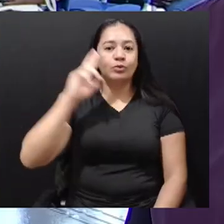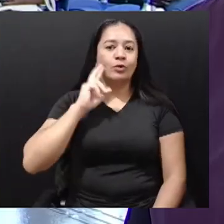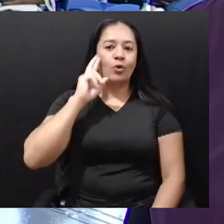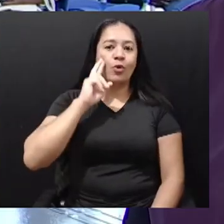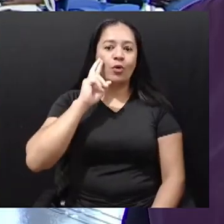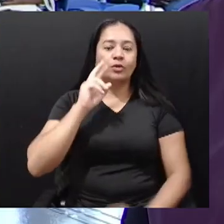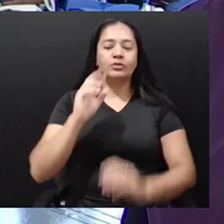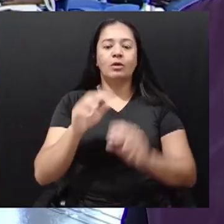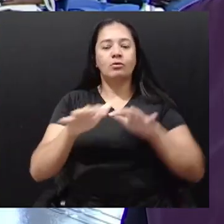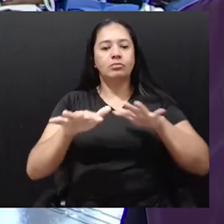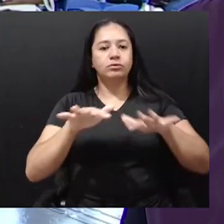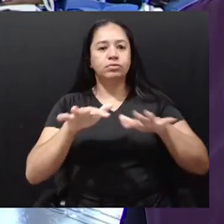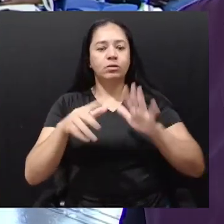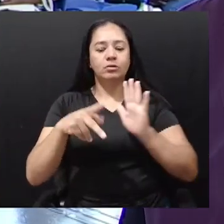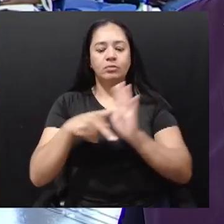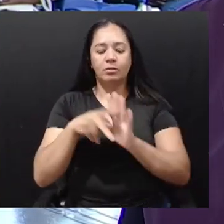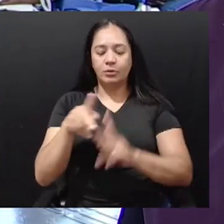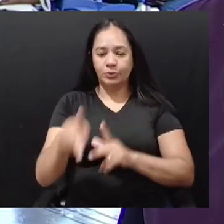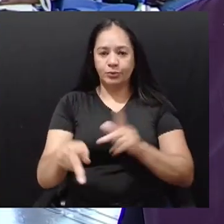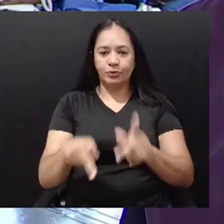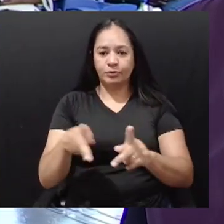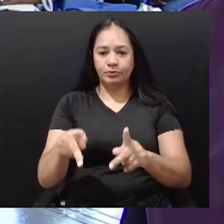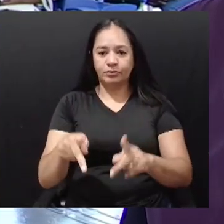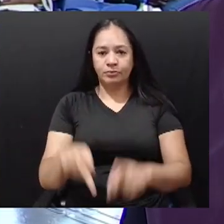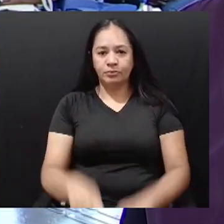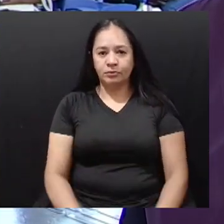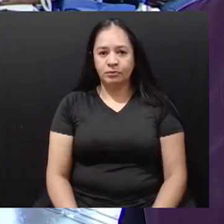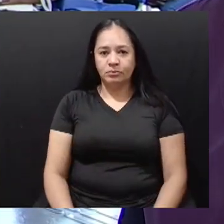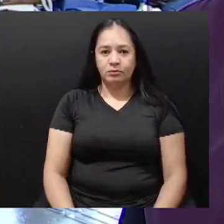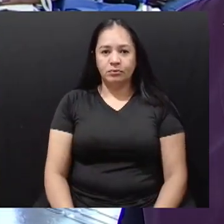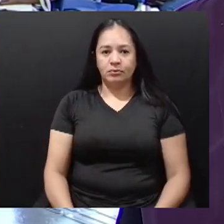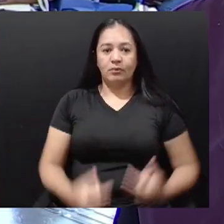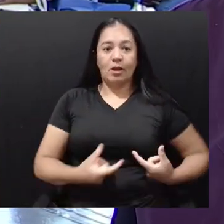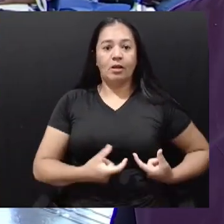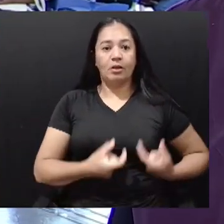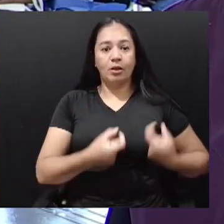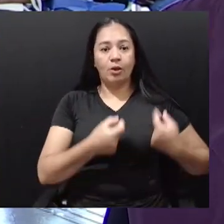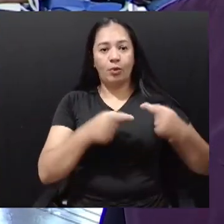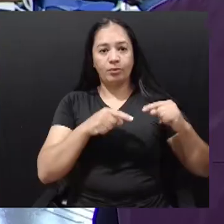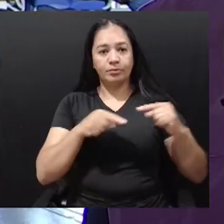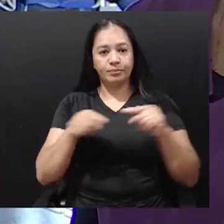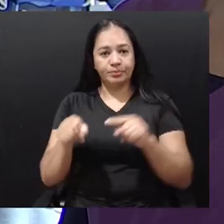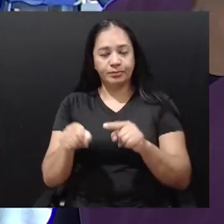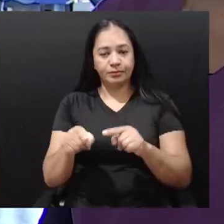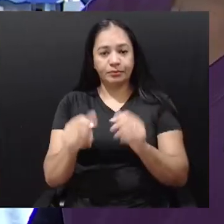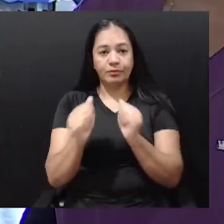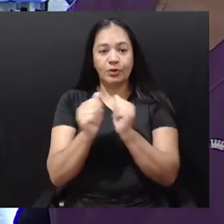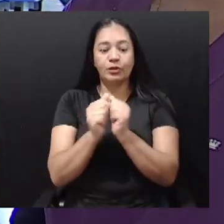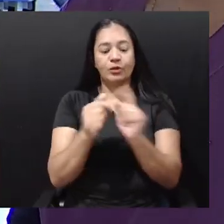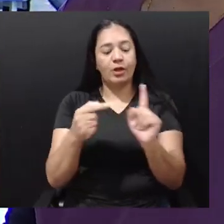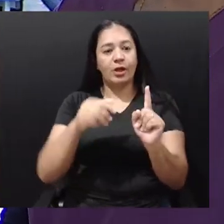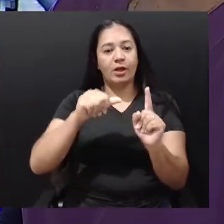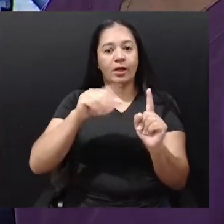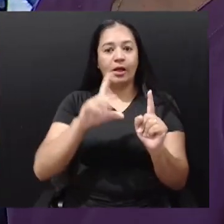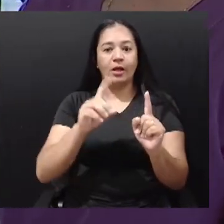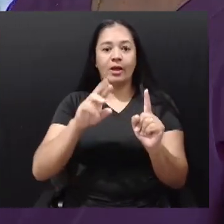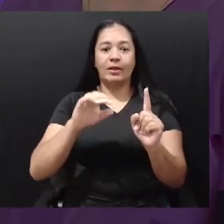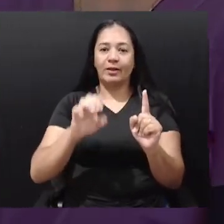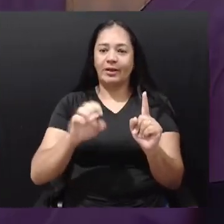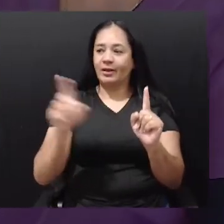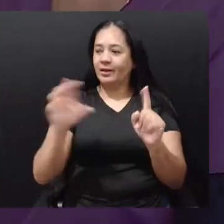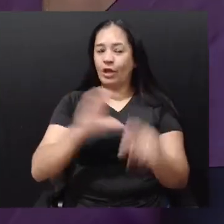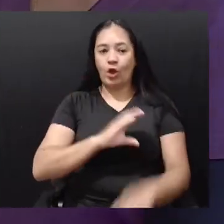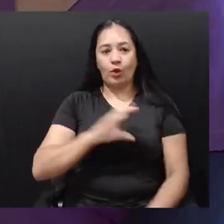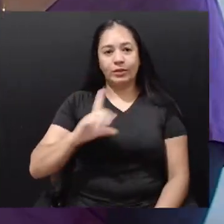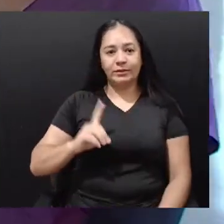da população contra o câncer de mama. Eu estou aqui com a Andréa Marques, que é a coordenadora do Hospital da Mulher de